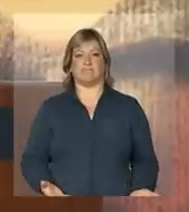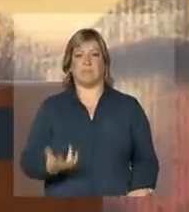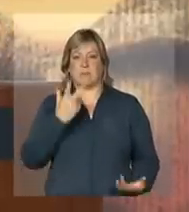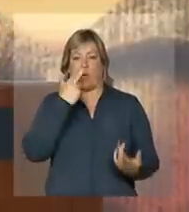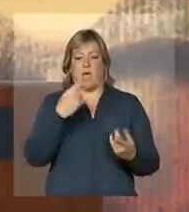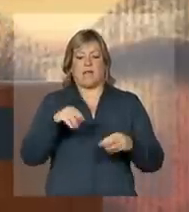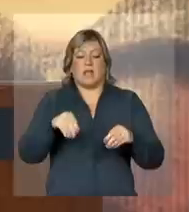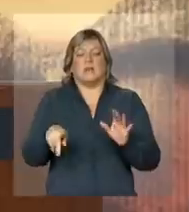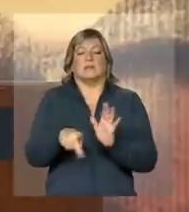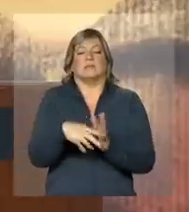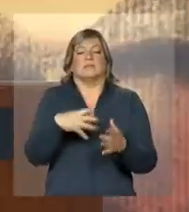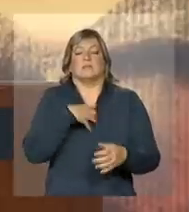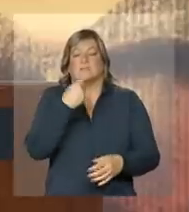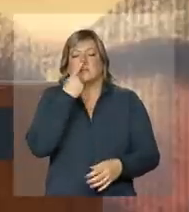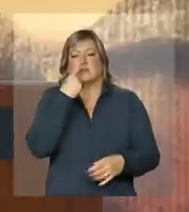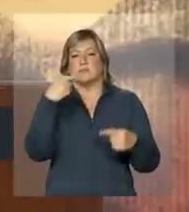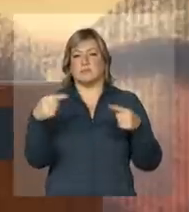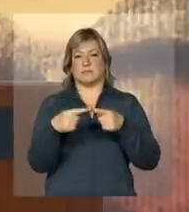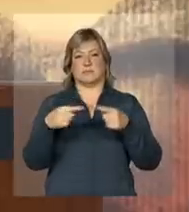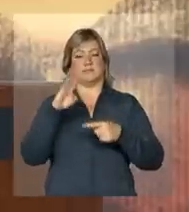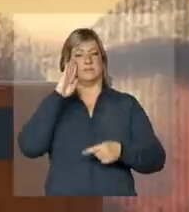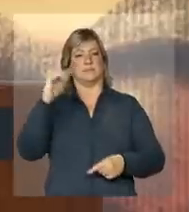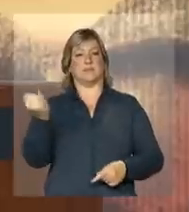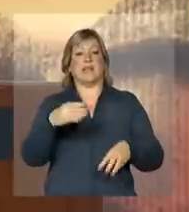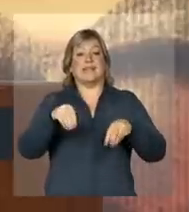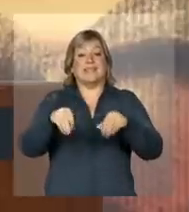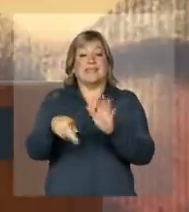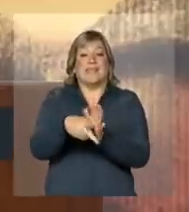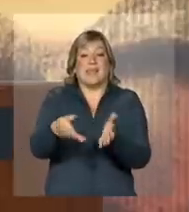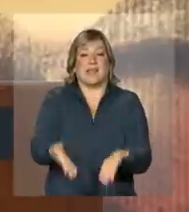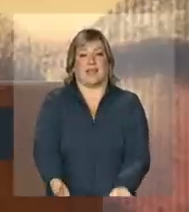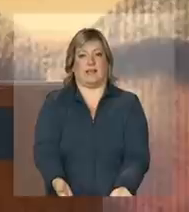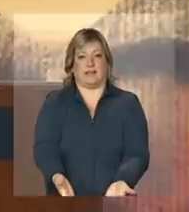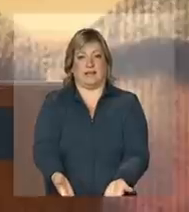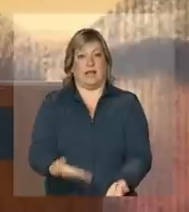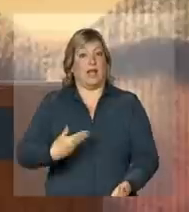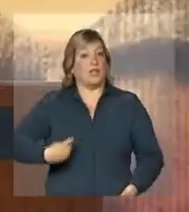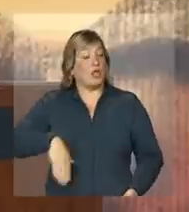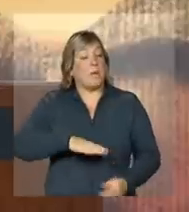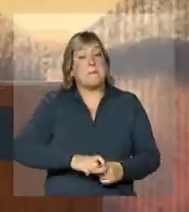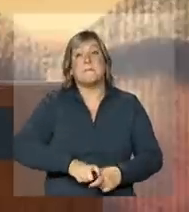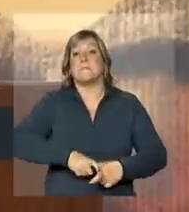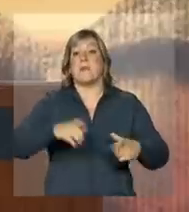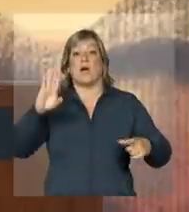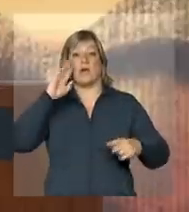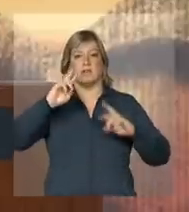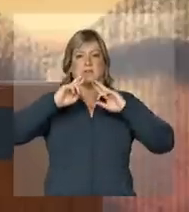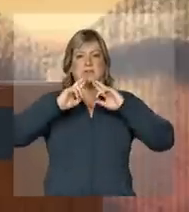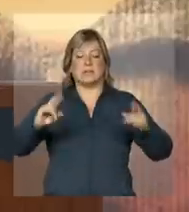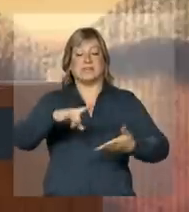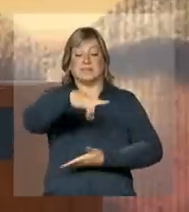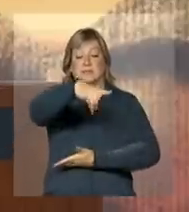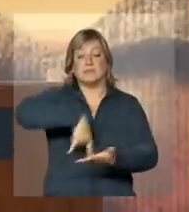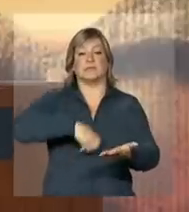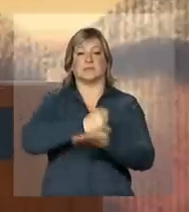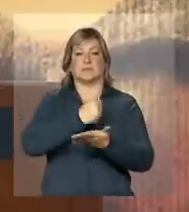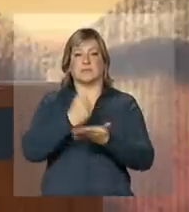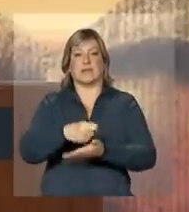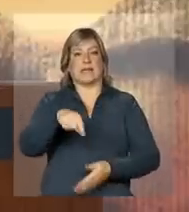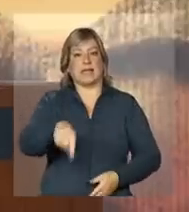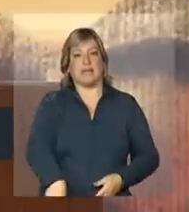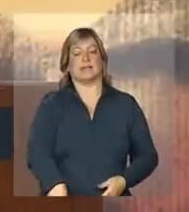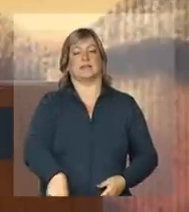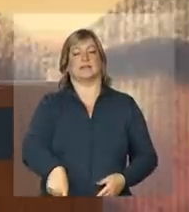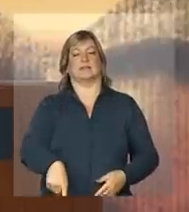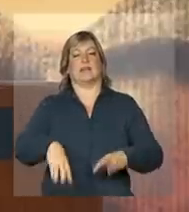nossa maior o nosso eixo principal ser a terra a nossa maior reivindicação no momento é a titulação dessas terras